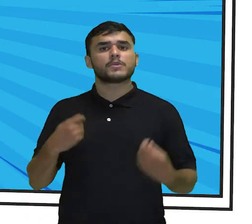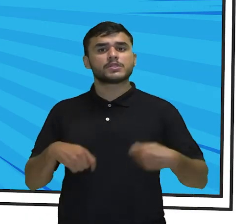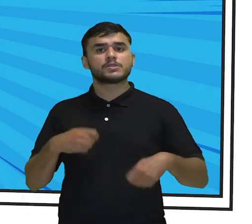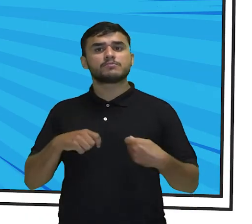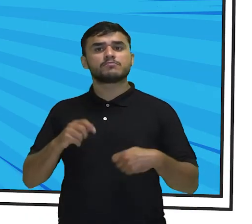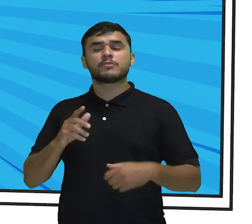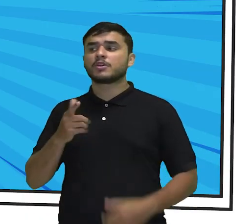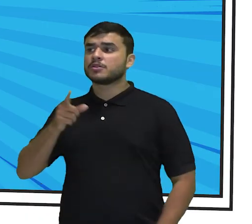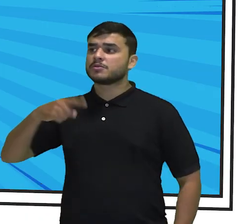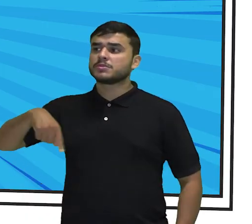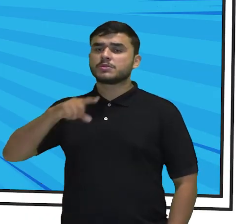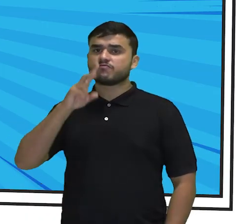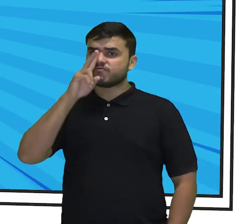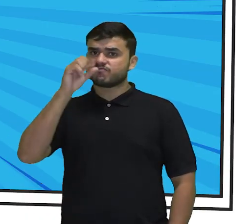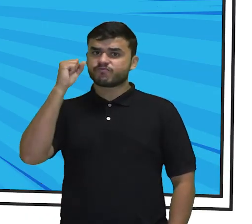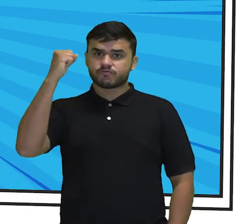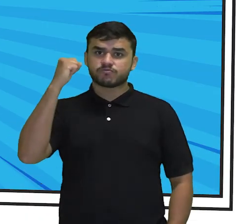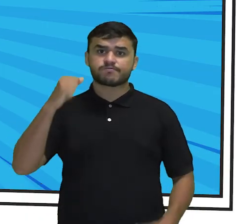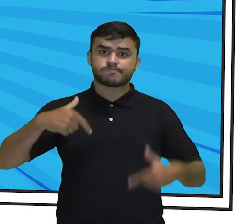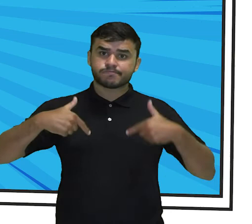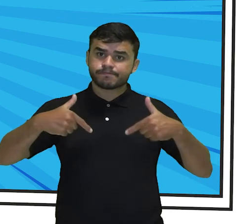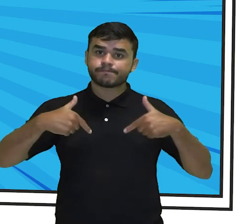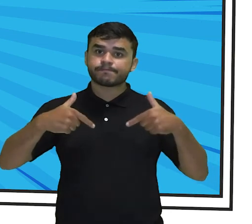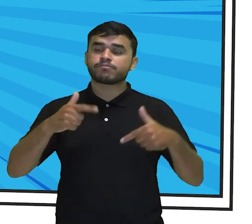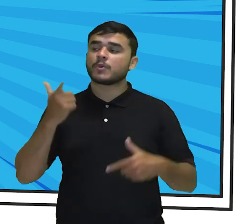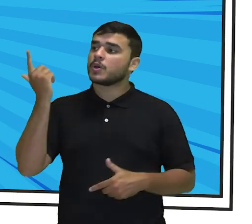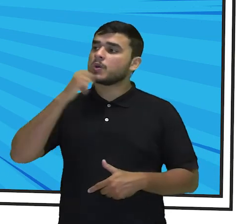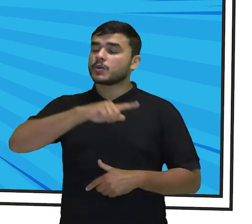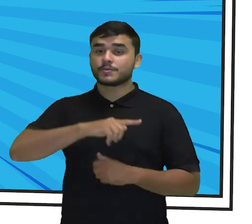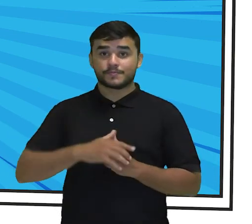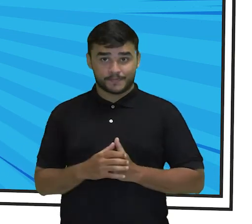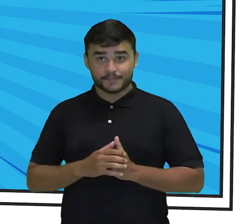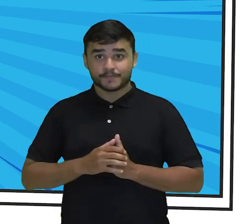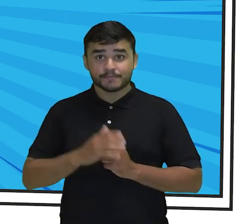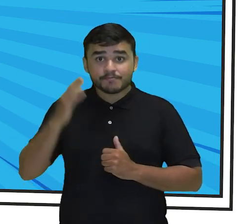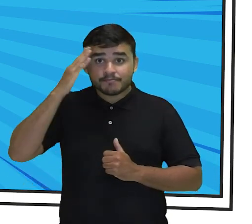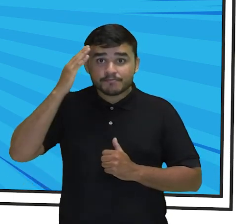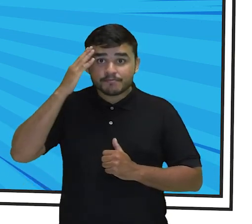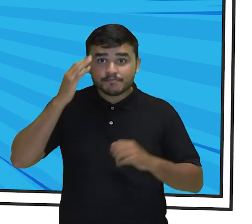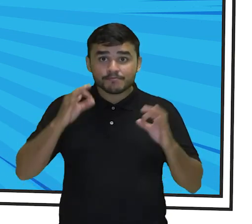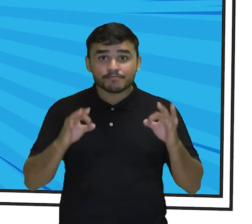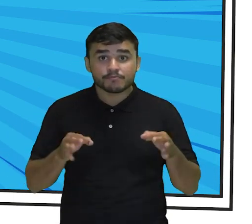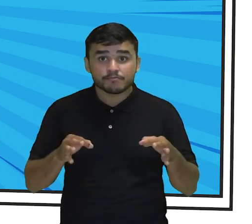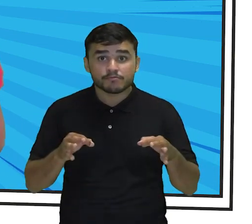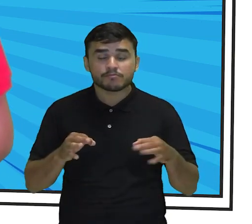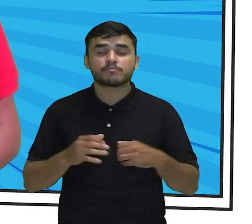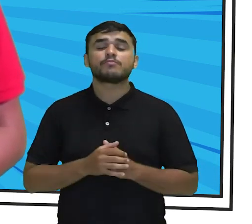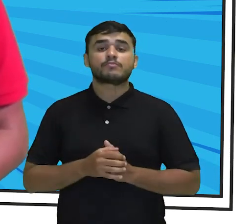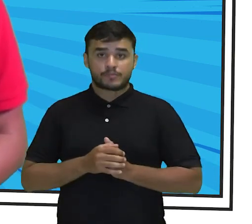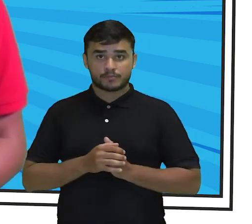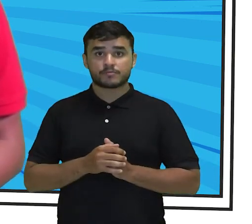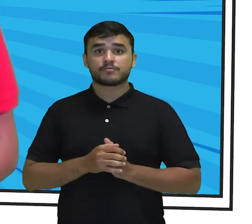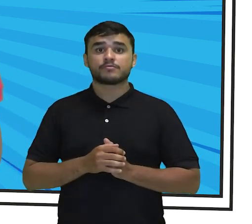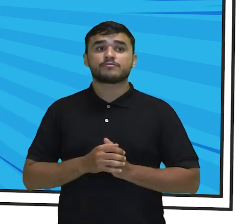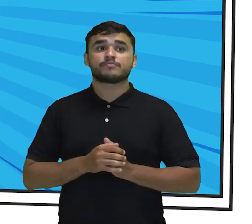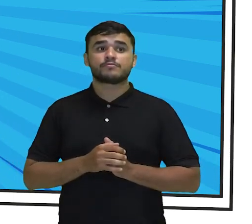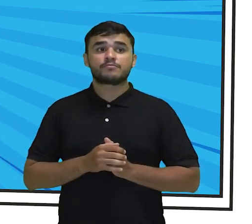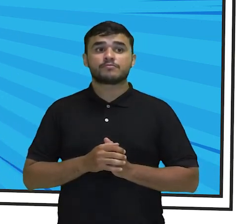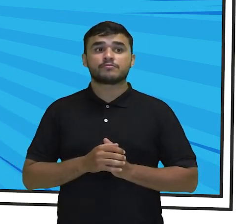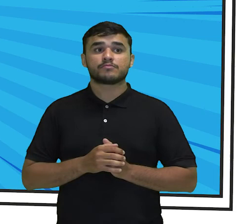realmente essa resistência e que, felizmente, ela acabou dando certo. Entenderam, meninos? Tranquilo? Eu